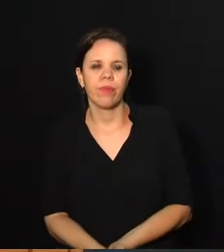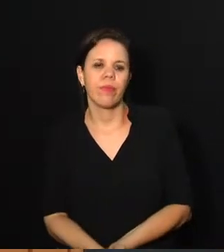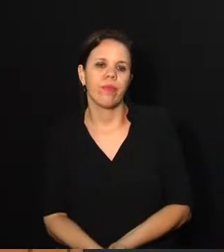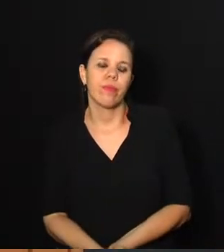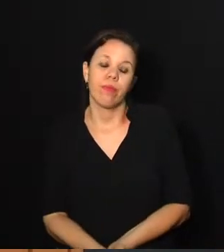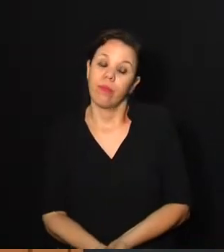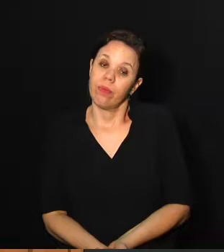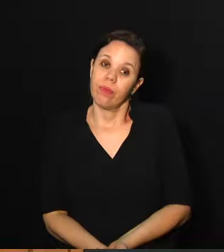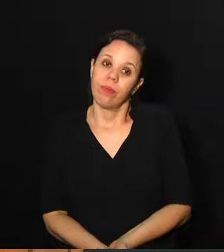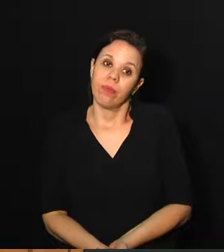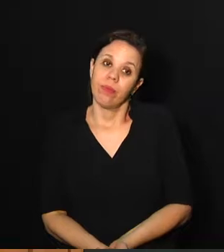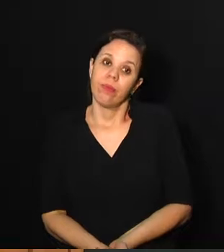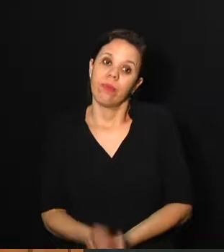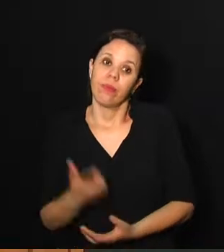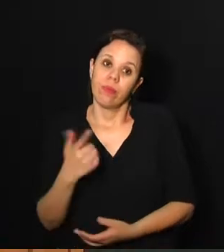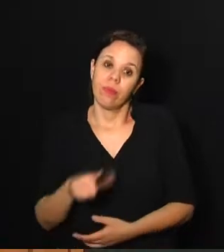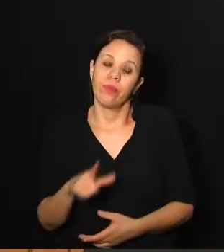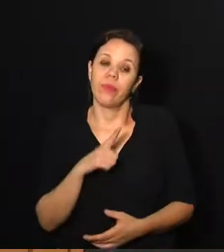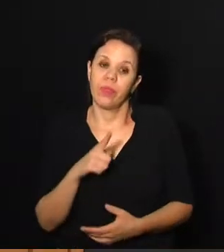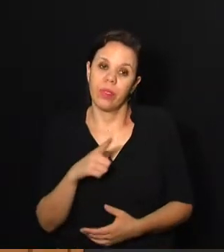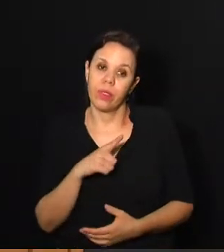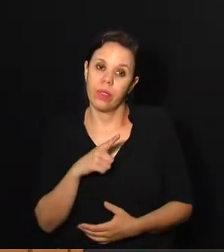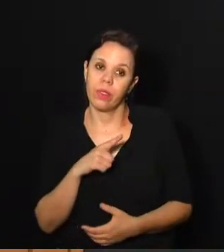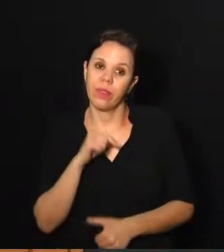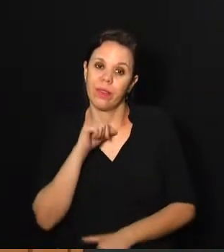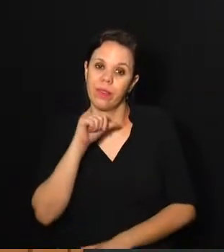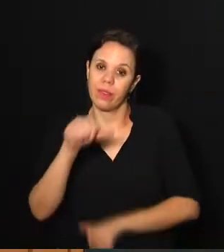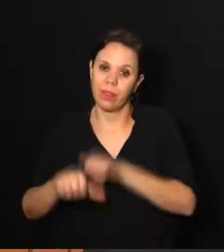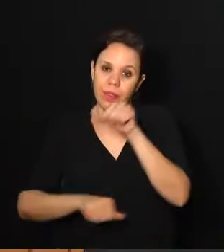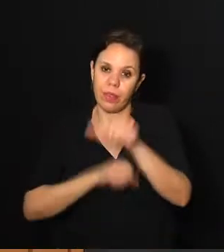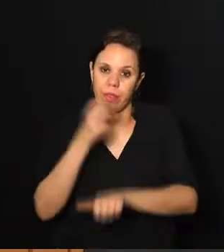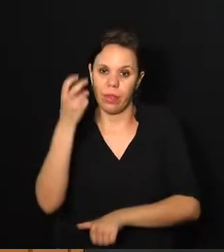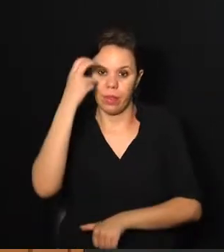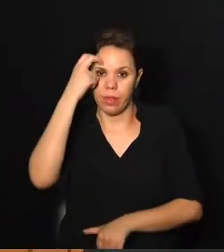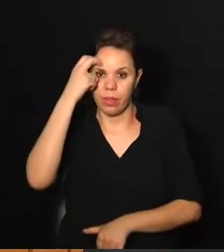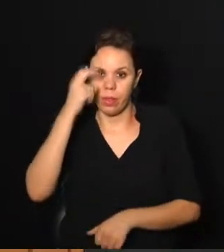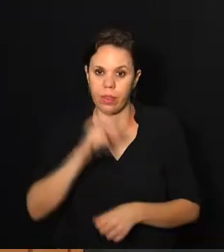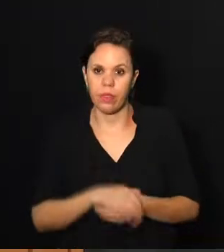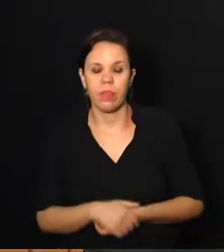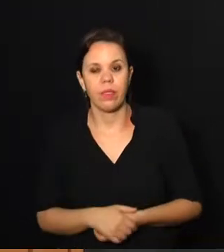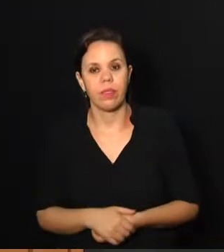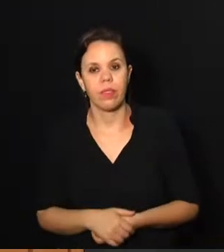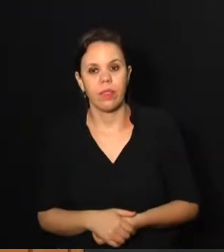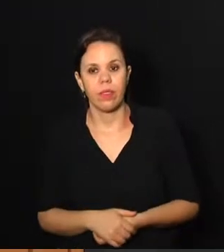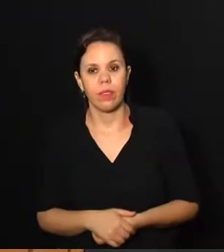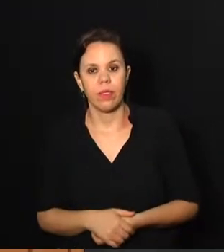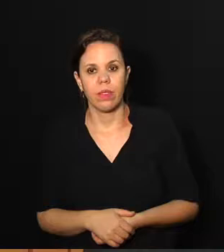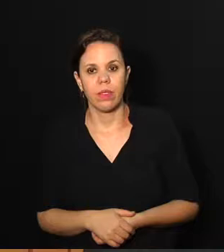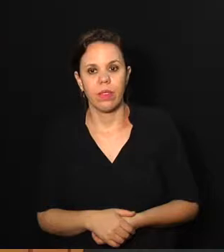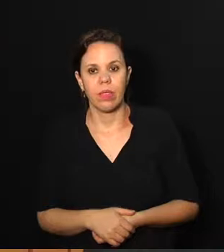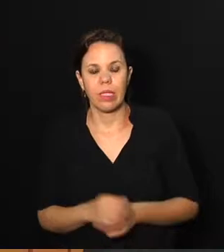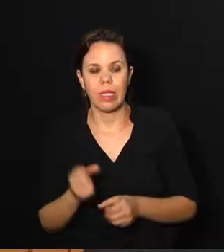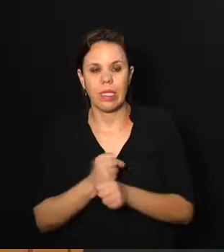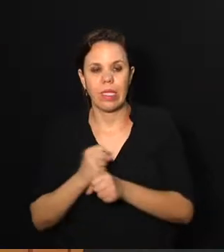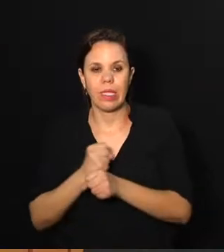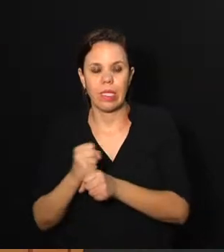Porém, mais uma vez, tivemos uma grande mudança cultural de décadas para